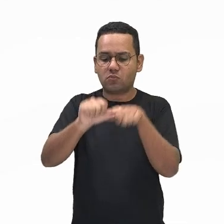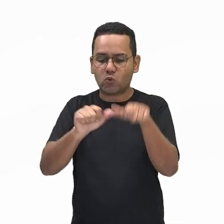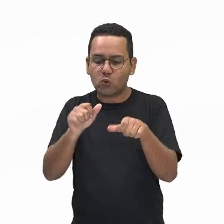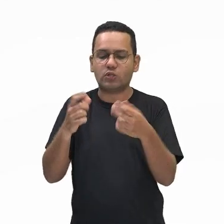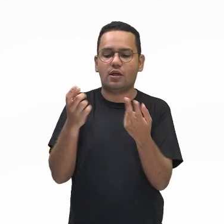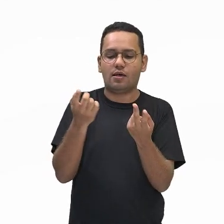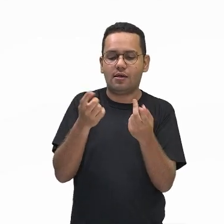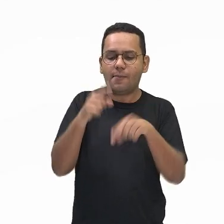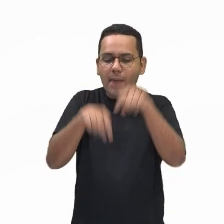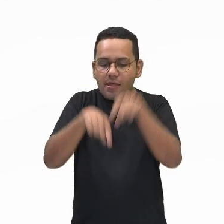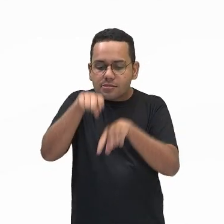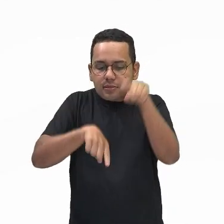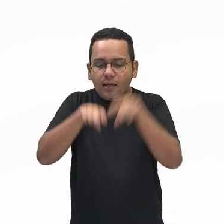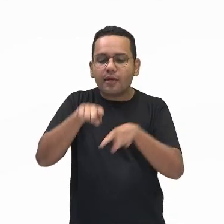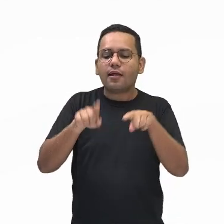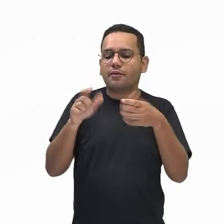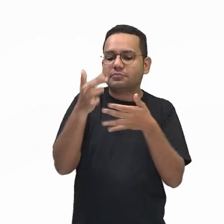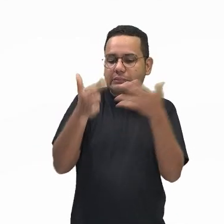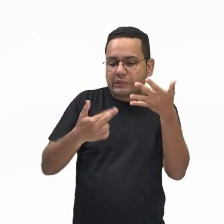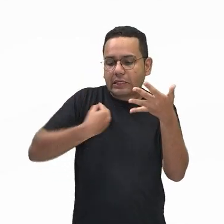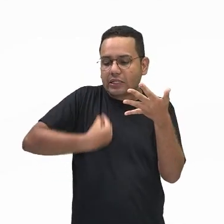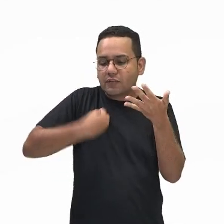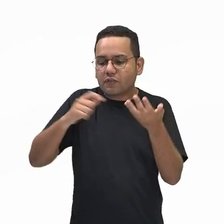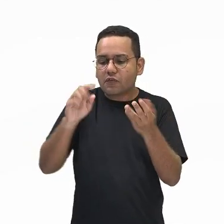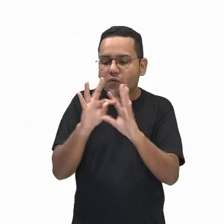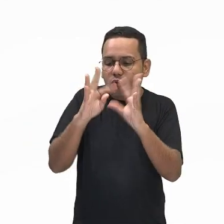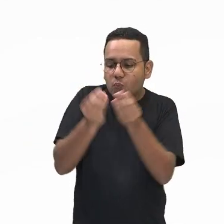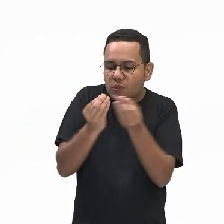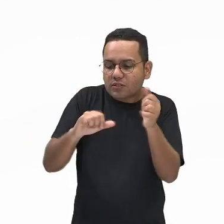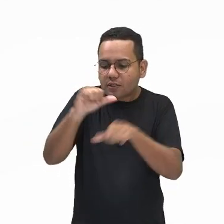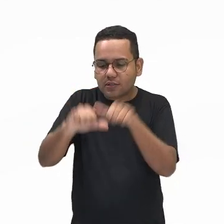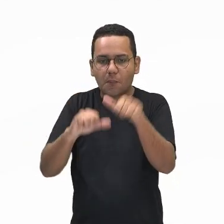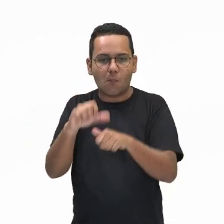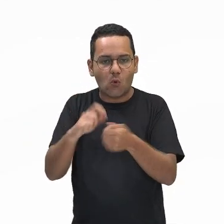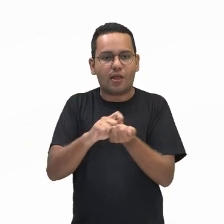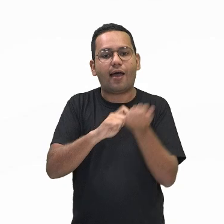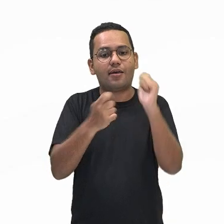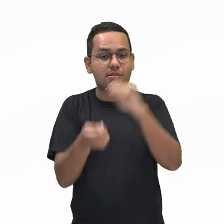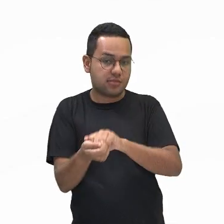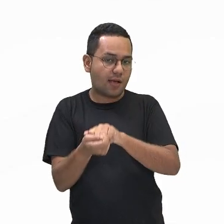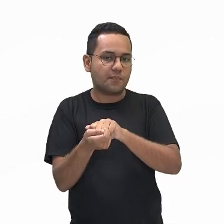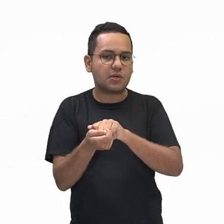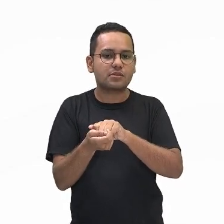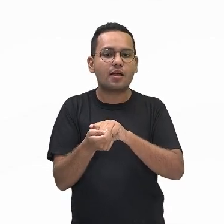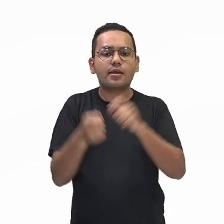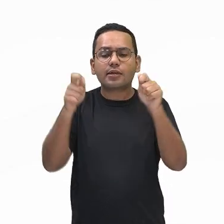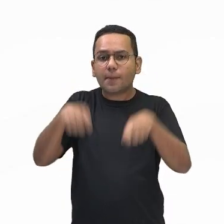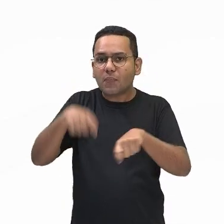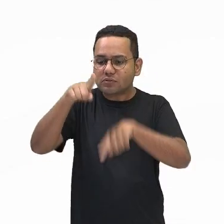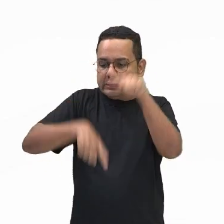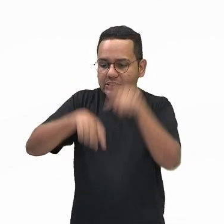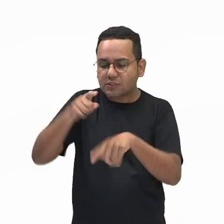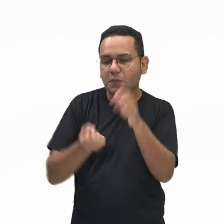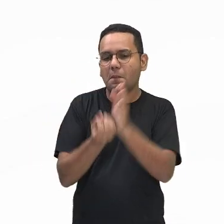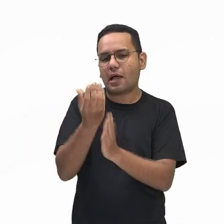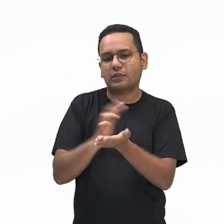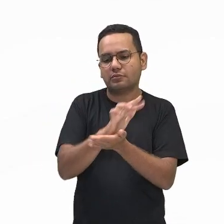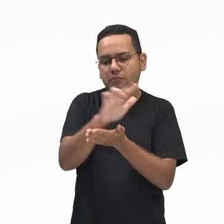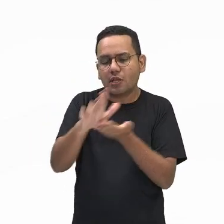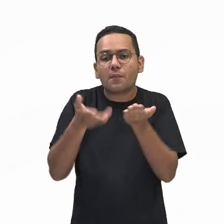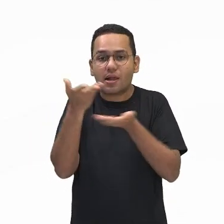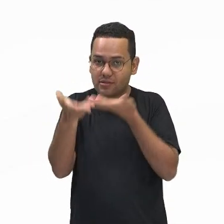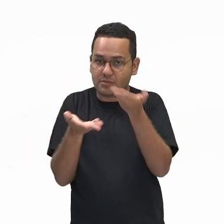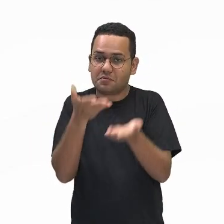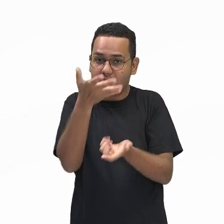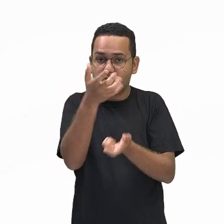que visa resolver problemas e desenvolver novos produtos que atendam às demandas humanas em diversas áreas,